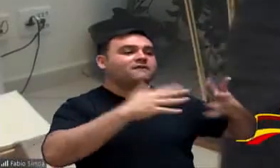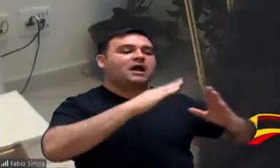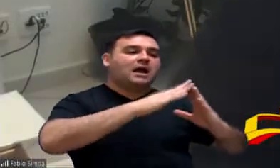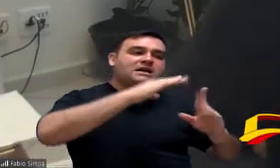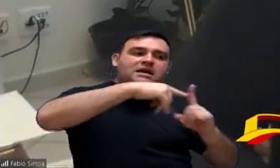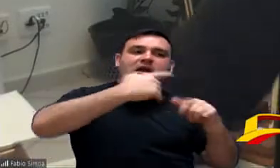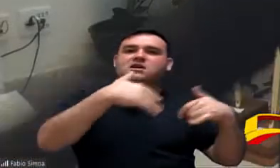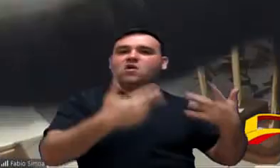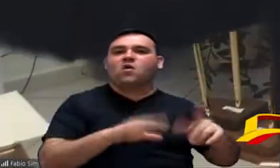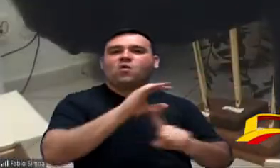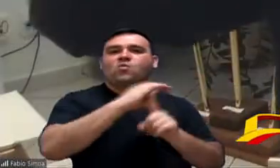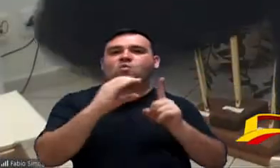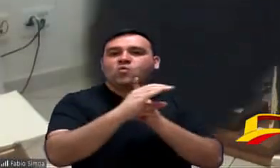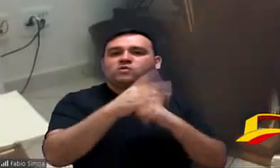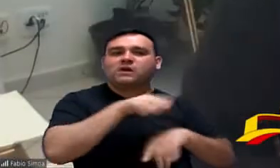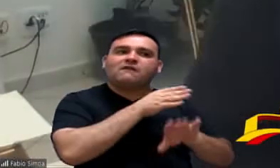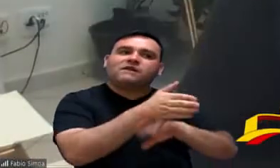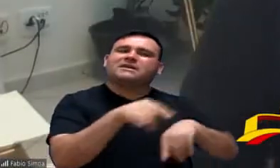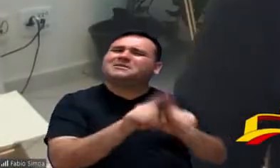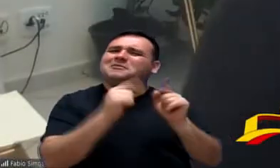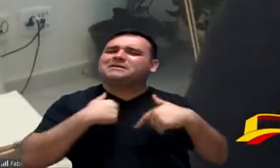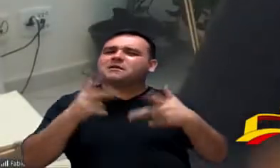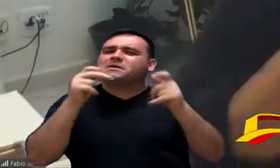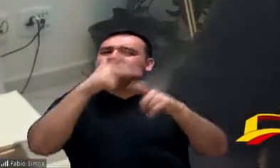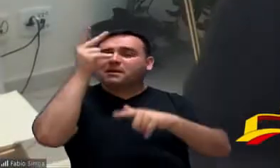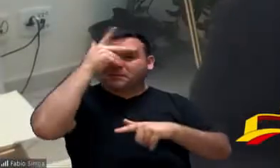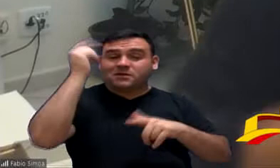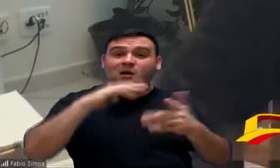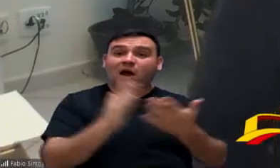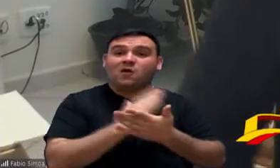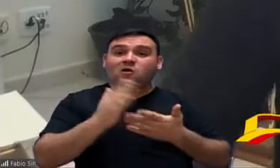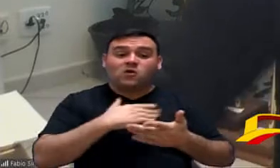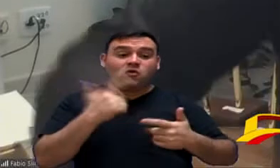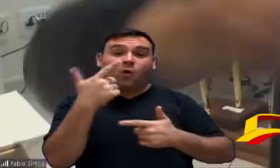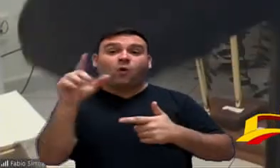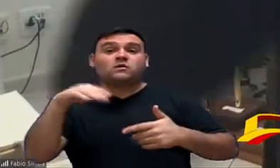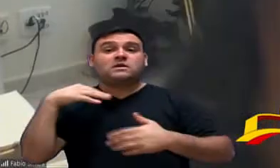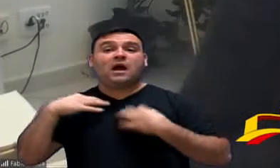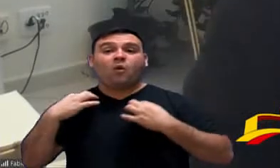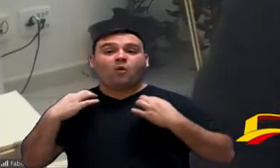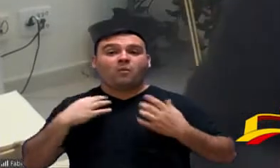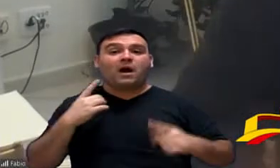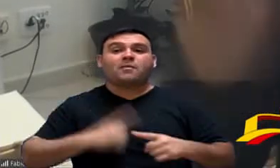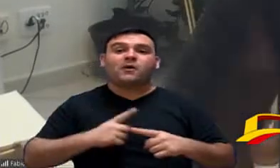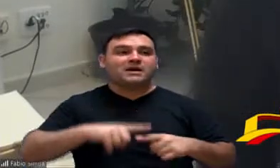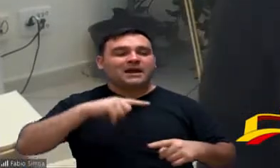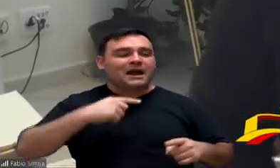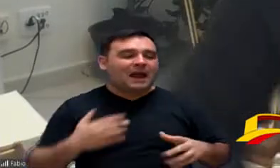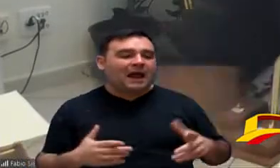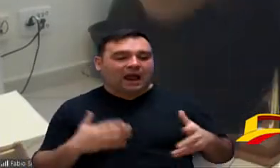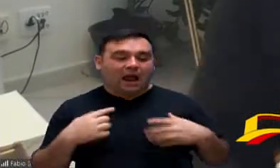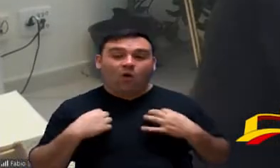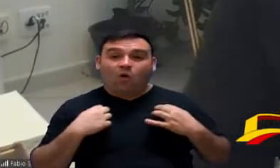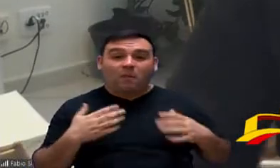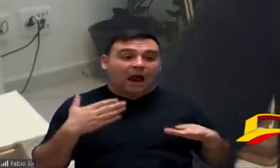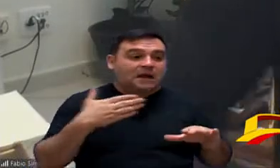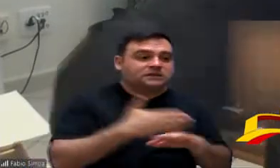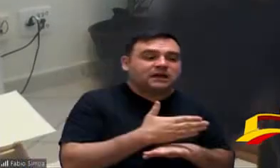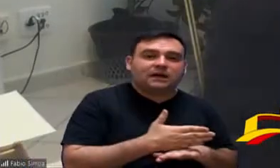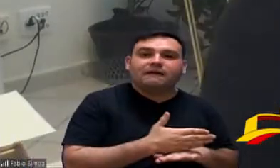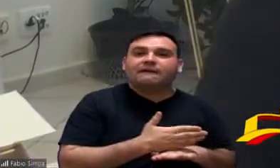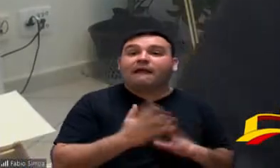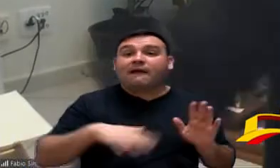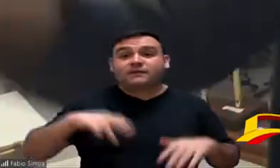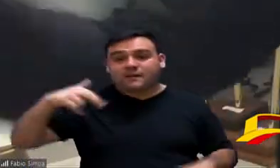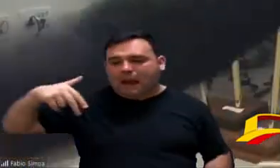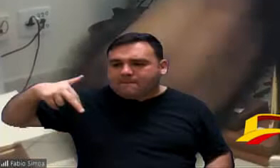vai para um culto, chega lá tudo, eu já vi pessoas que levam a roupa reserva, porque não tem condição de chegar com aquela roupa, aquela senhora que vai a